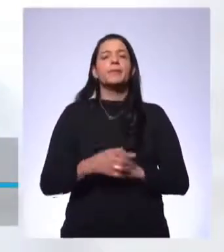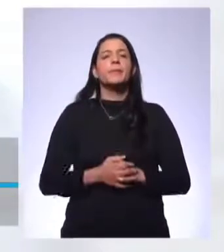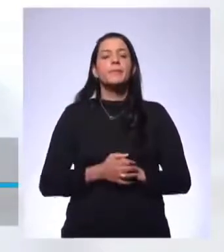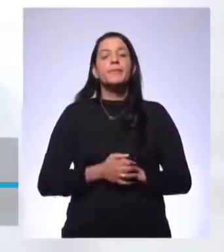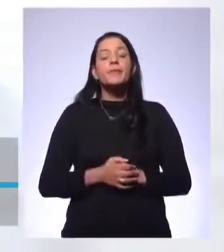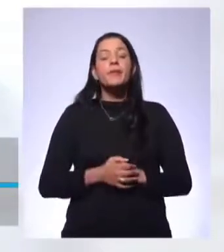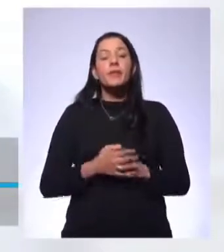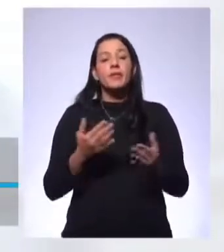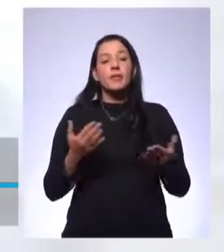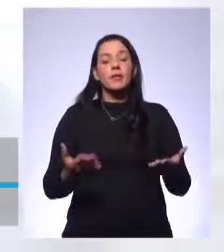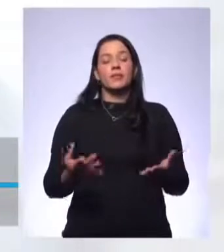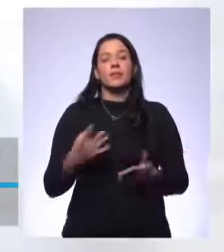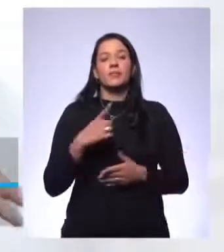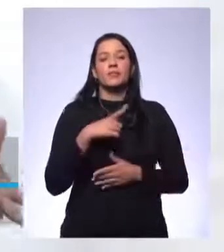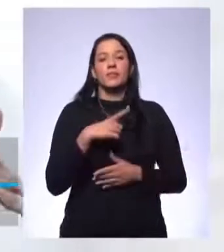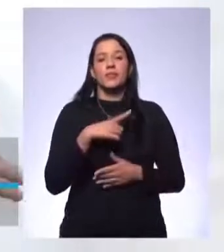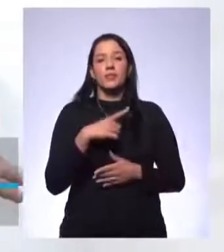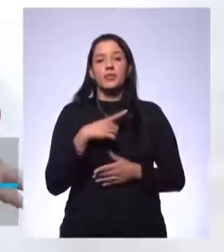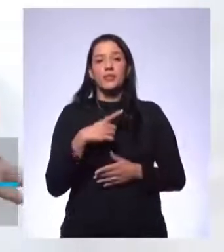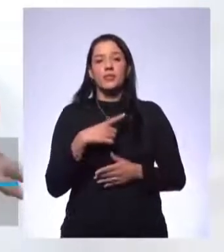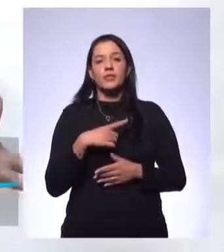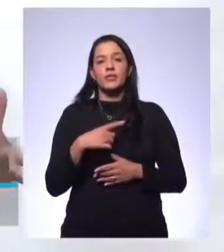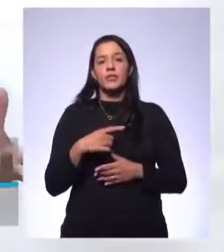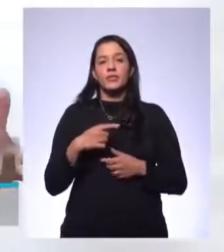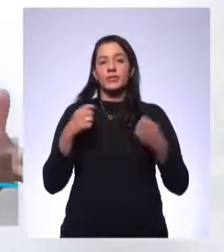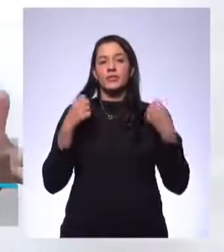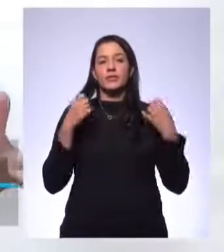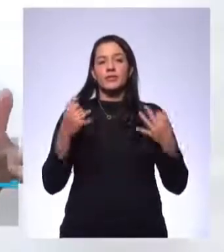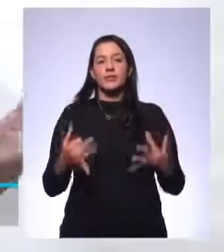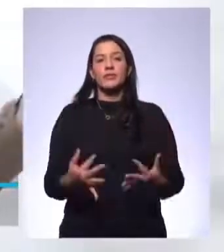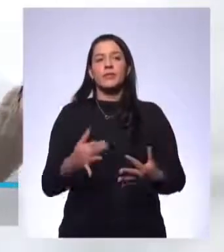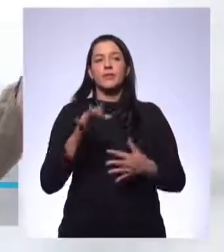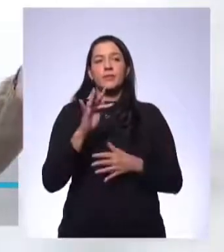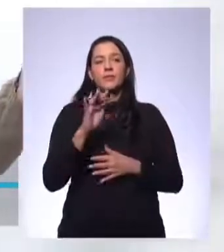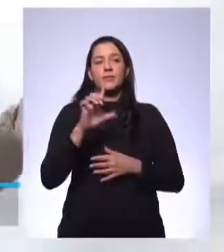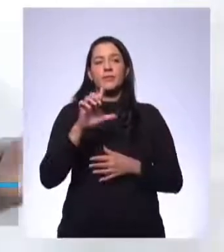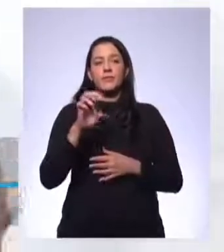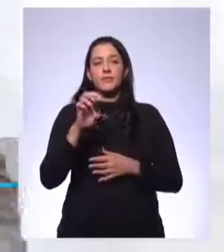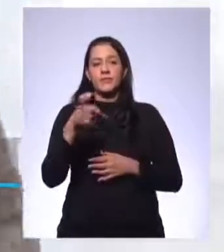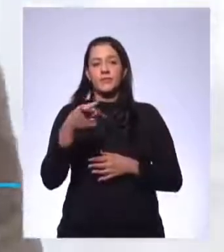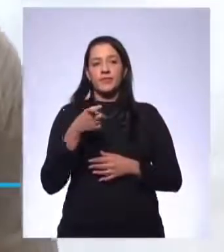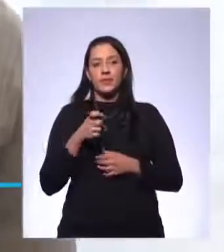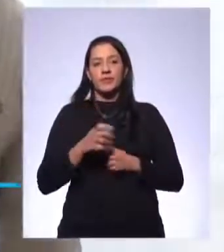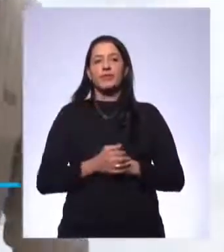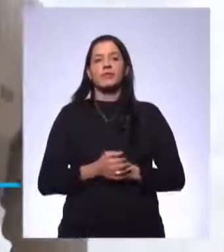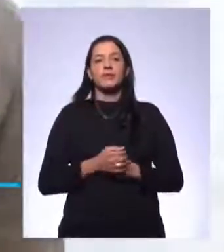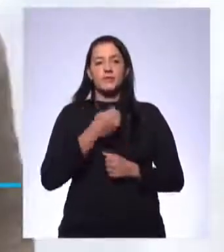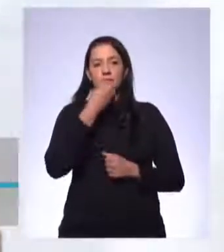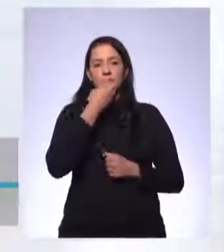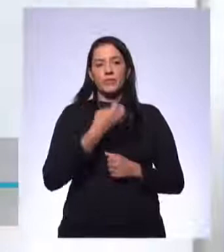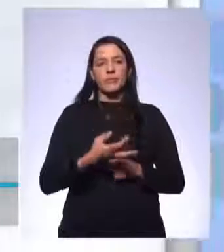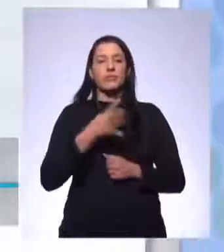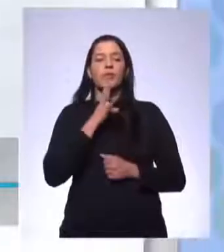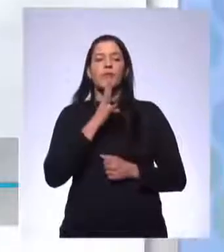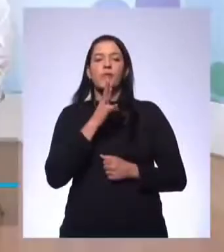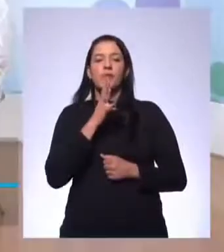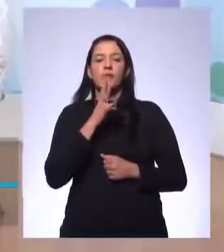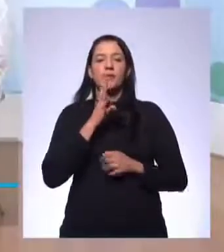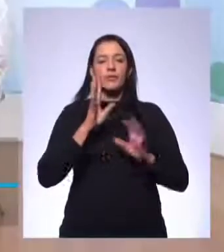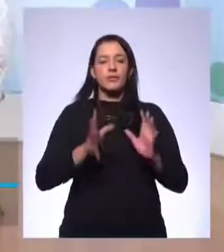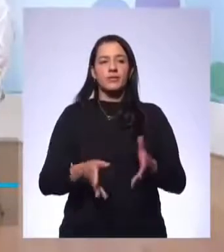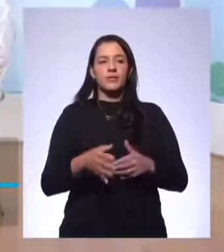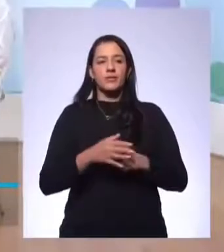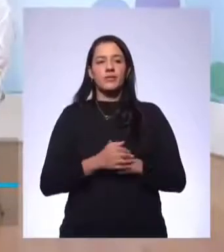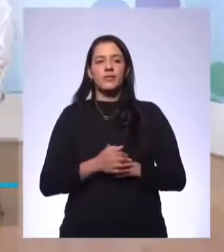tem um argumento para te apresentar. É o Félix? O Félix. Valeu. O Félix já conhece a